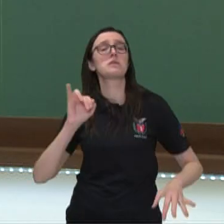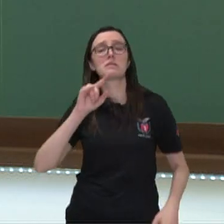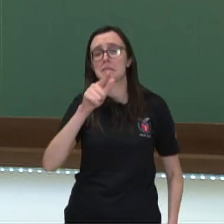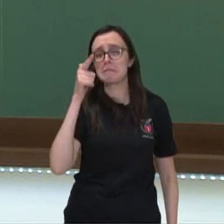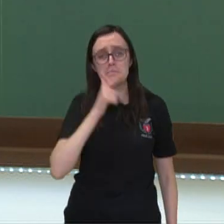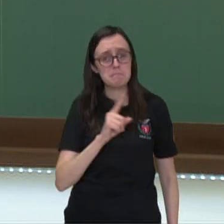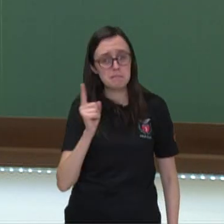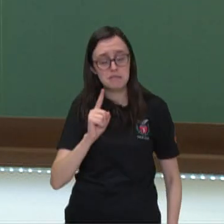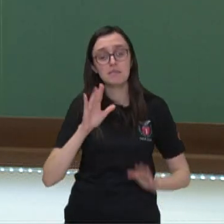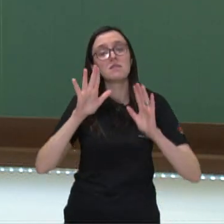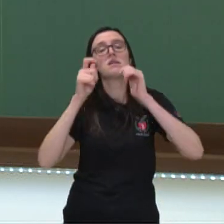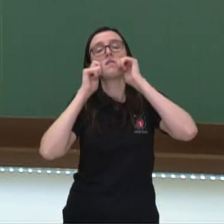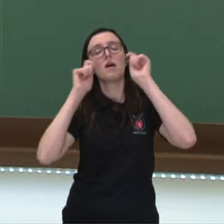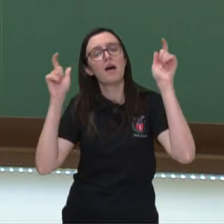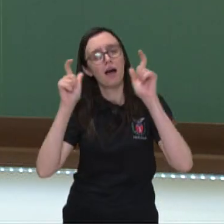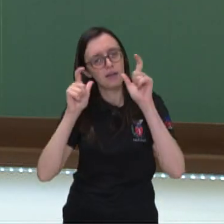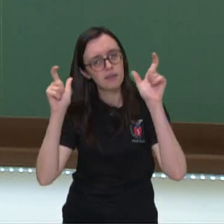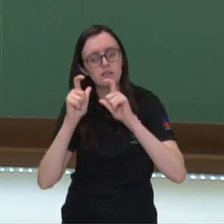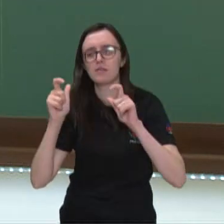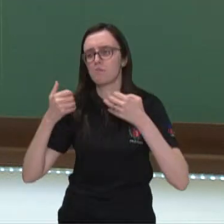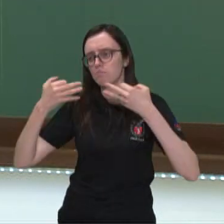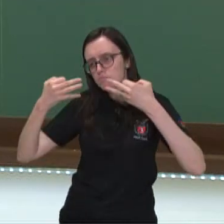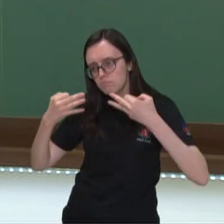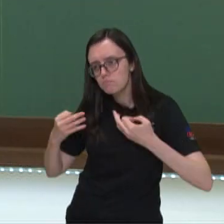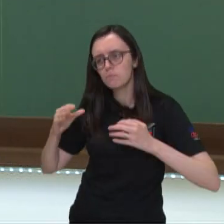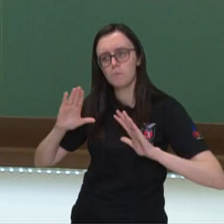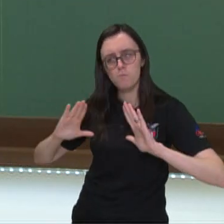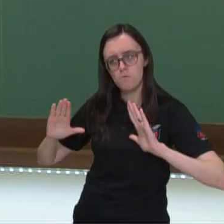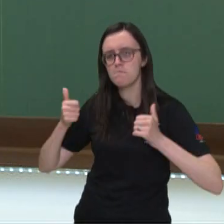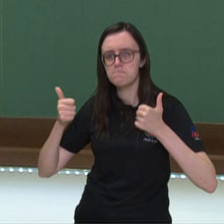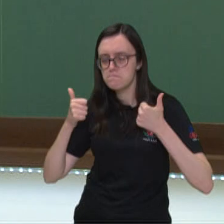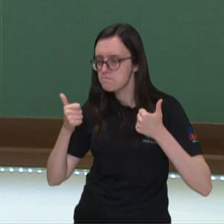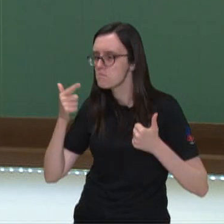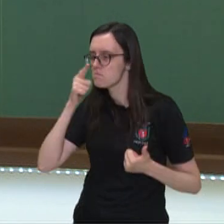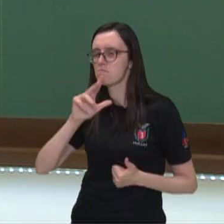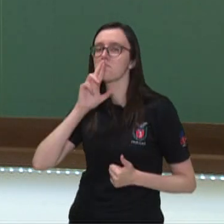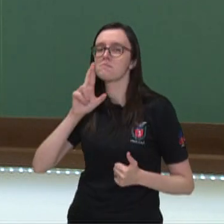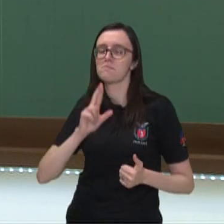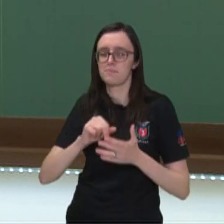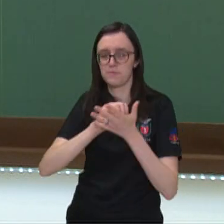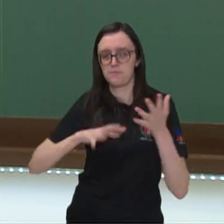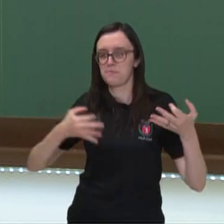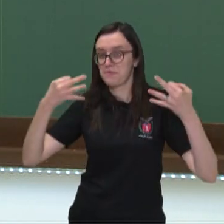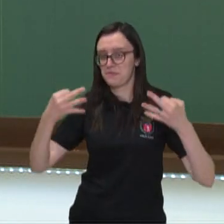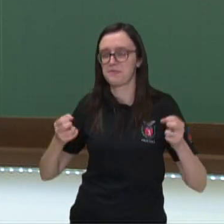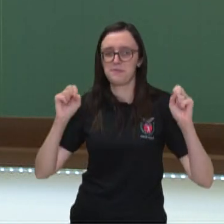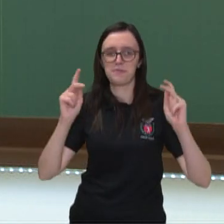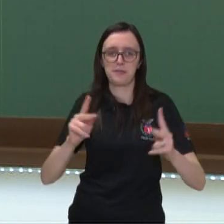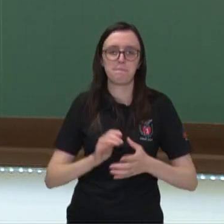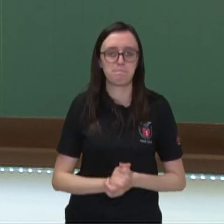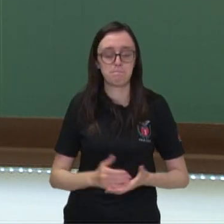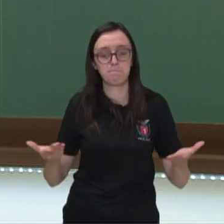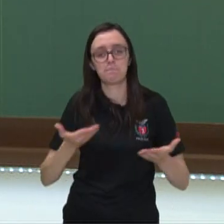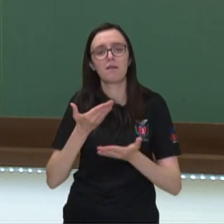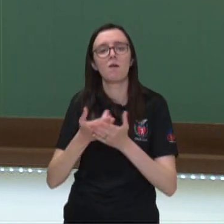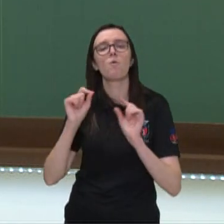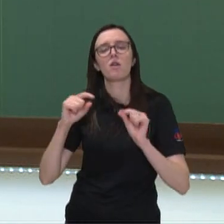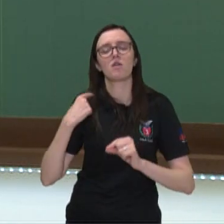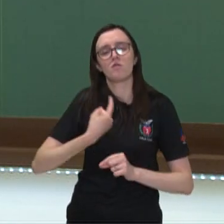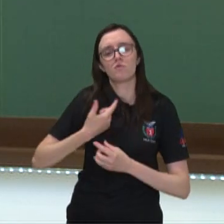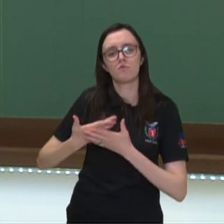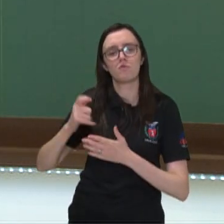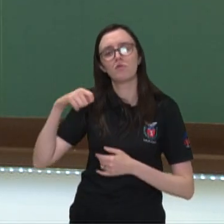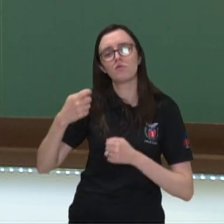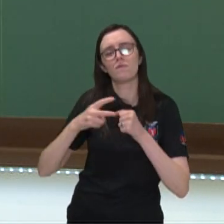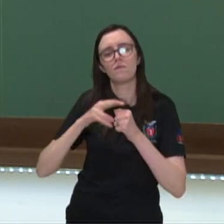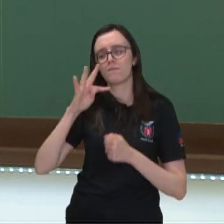não acertou, presta atenção, cuidado, para poder fazer os exercícios corretamente, ok? Então, nessa aula, nós falamos do